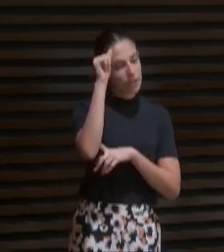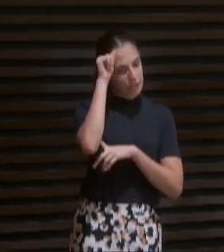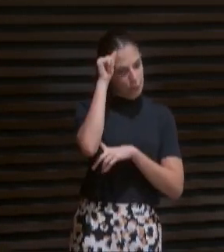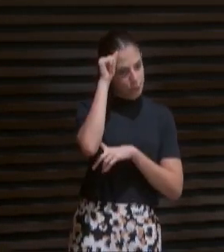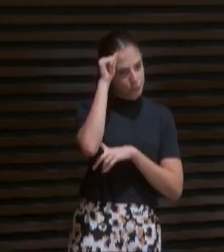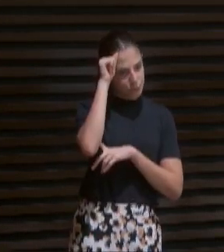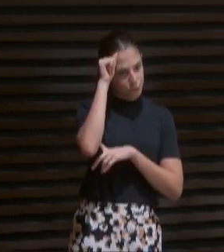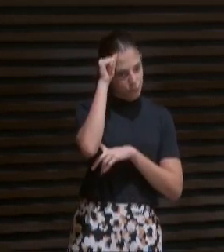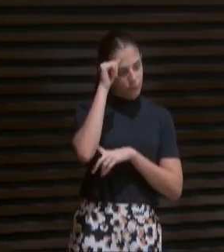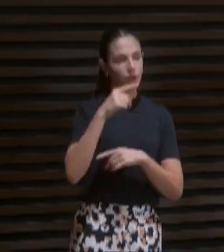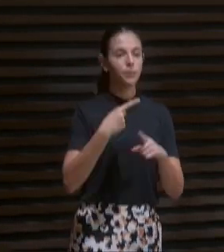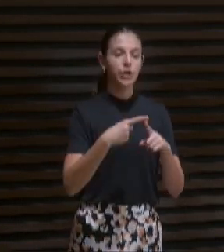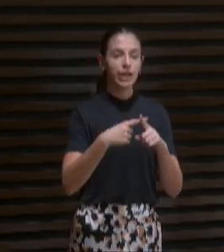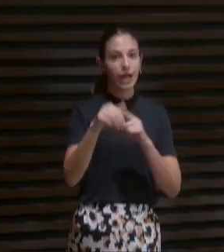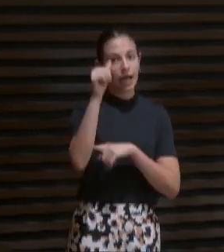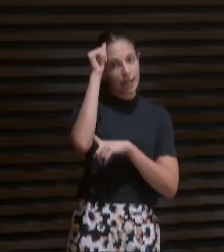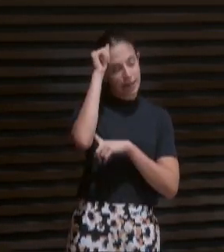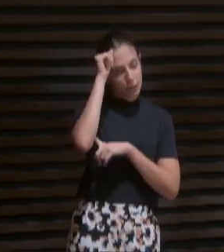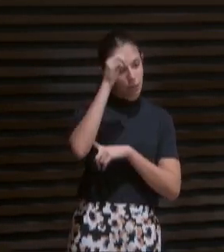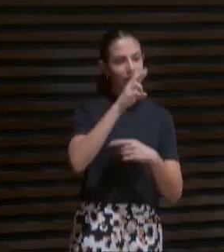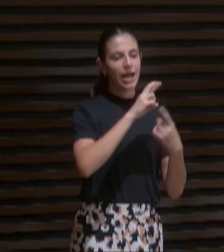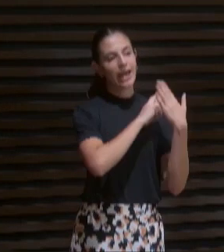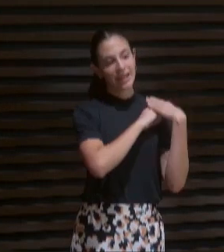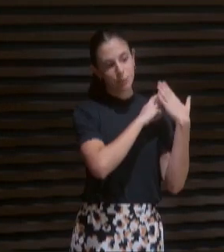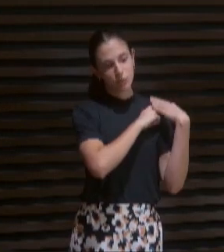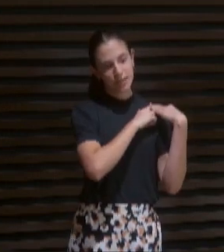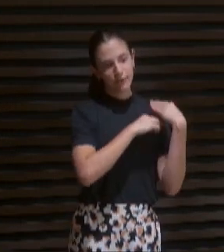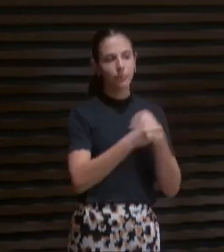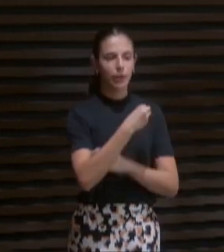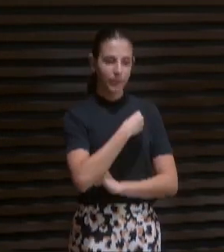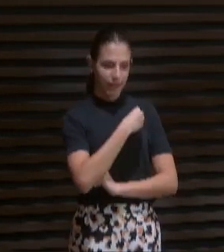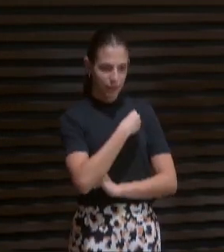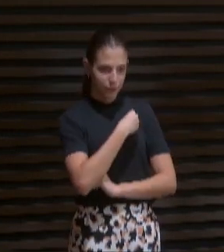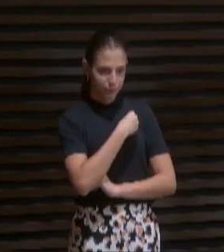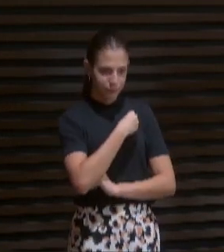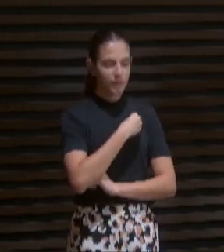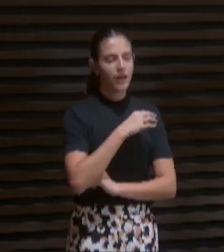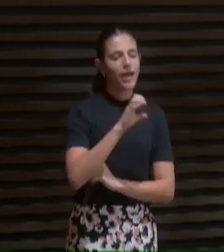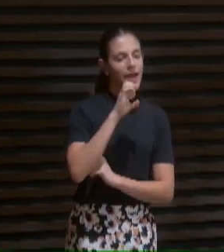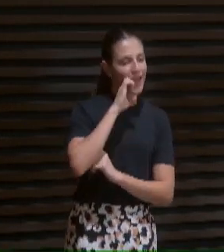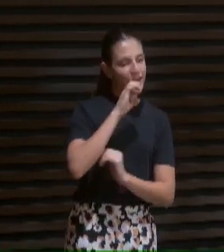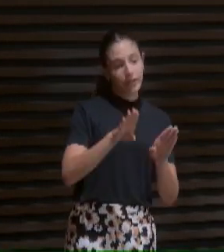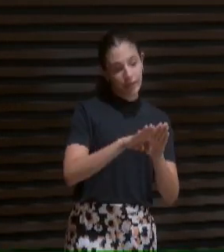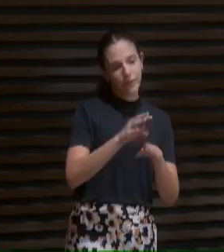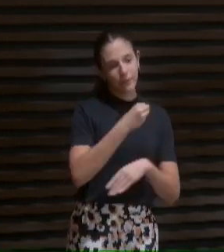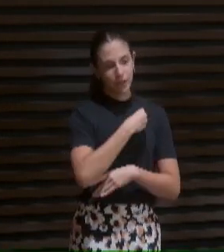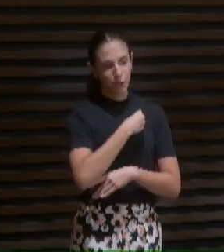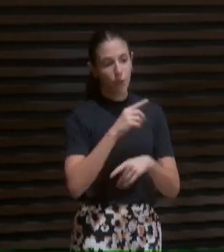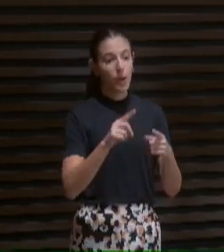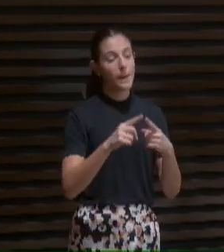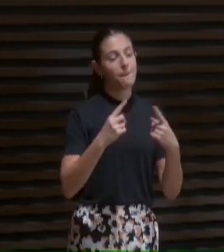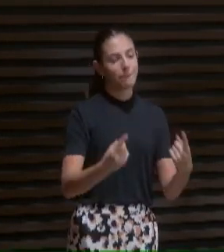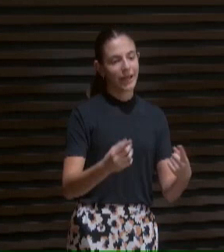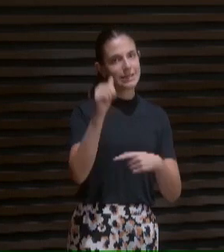ele era o responsável pelo pecado. Não que Eva não tenha pecado, mas ela não era diretamente responsável.